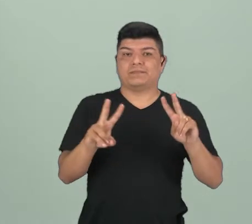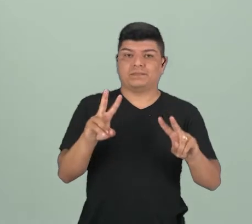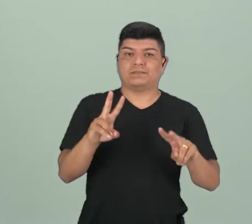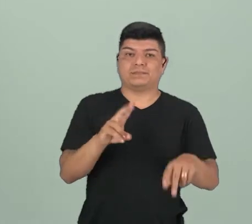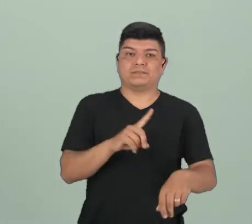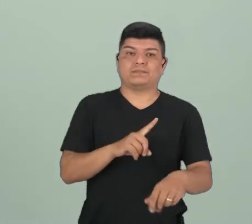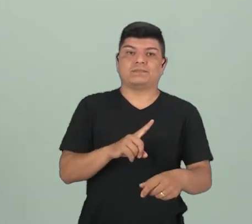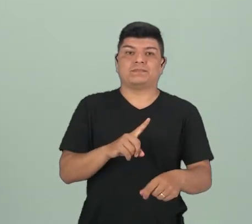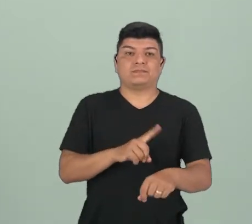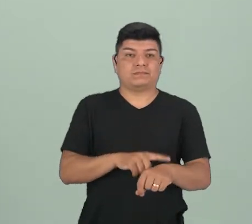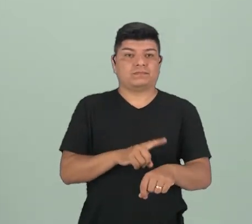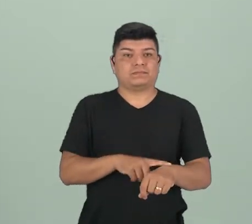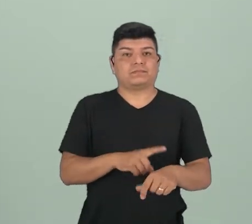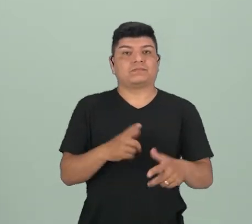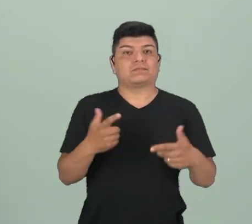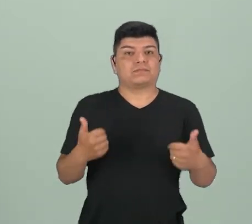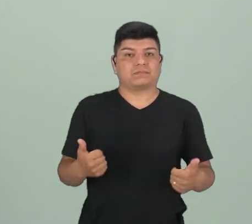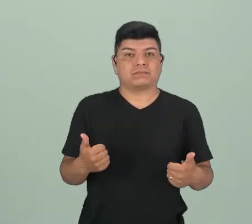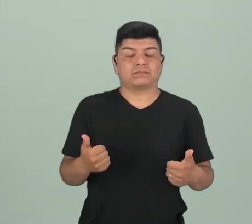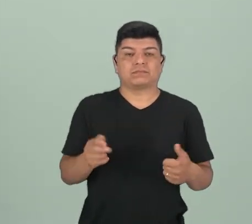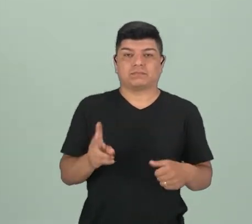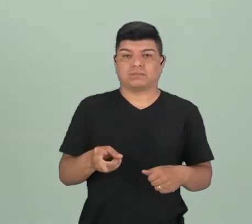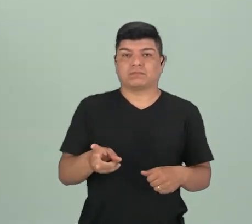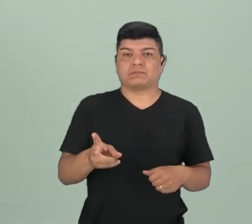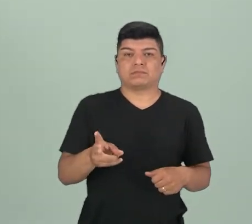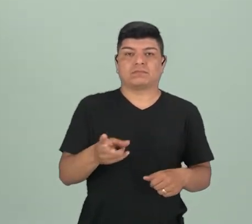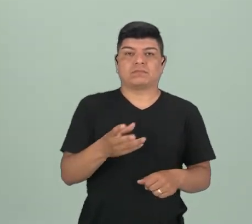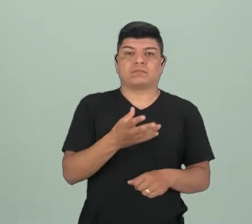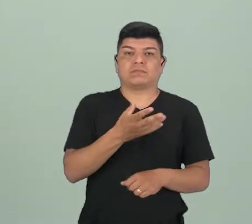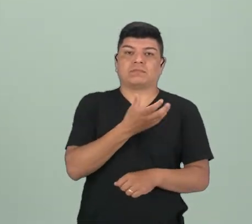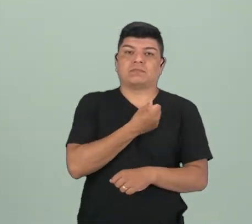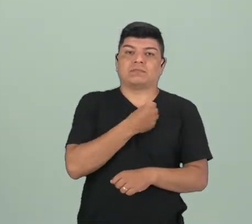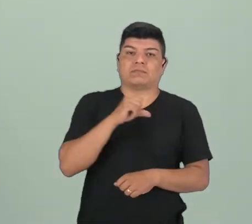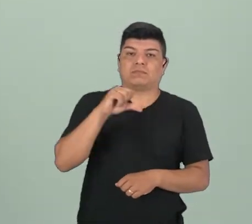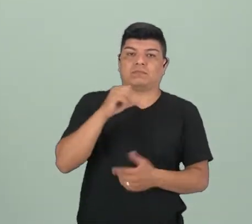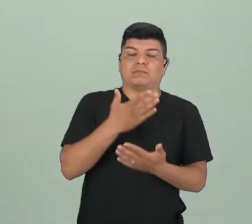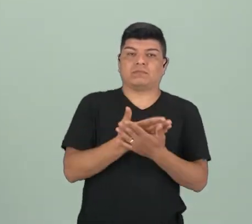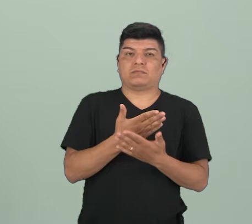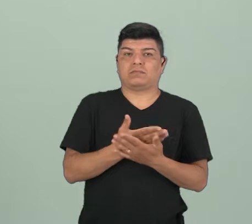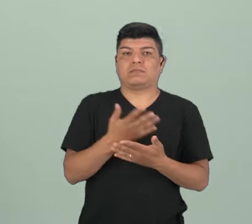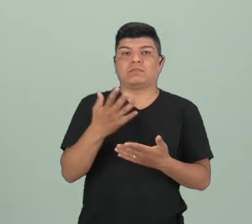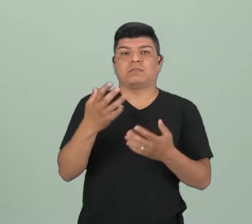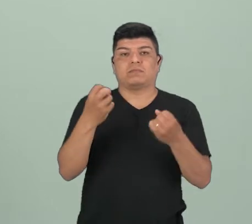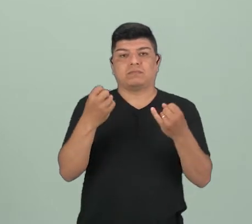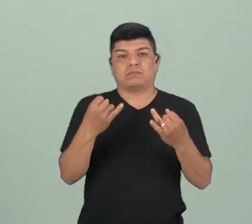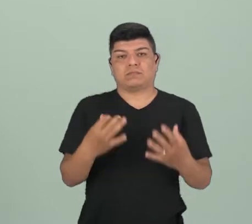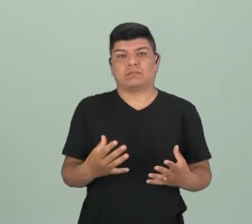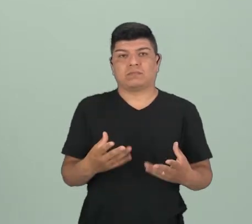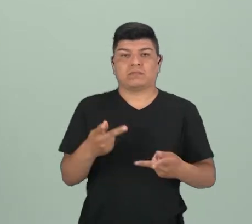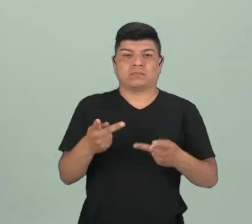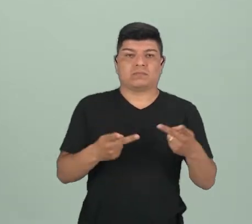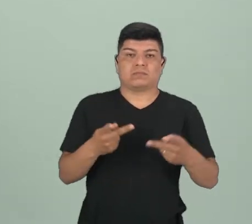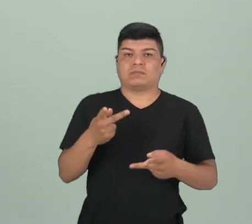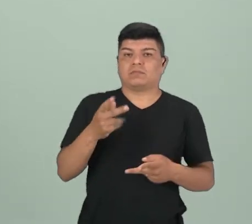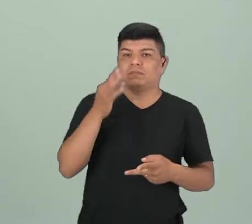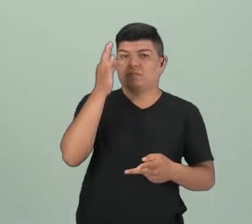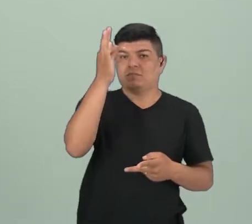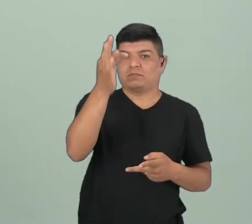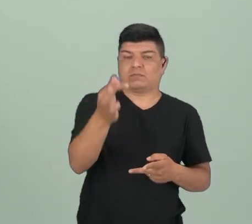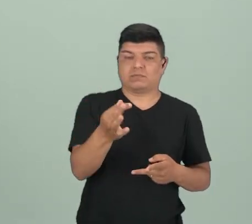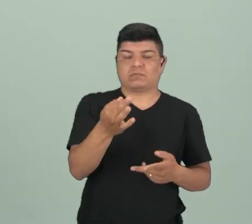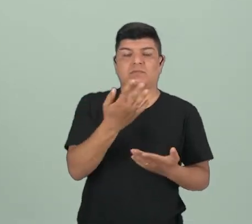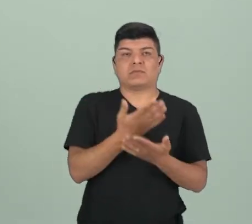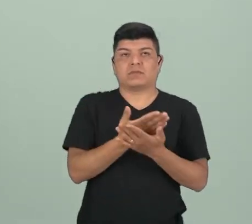tempo real, enfim. Vamos continuar da aula 9, hoje é a aula 10, tá? Falando aí de planos futuros, né? Toda a questão,